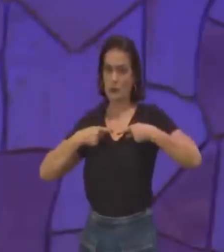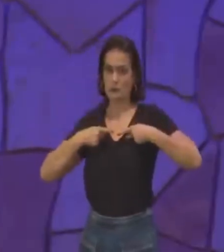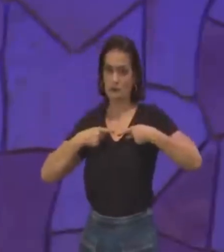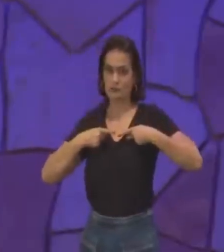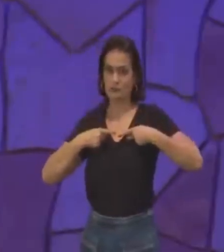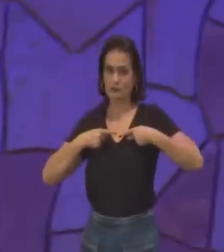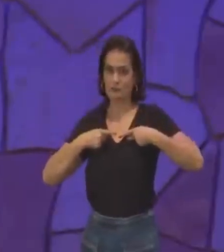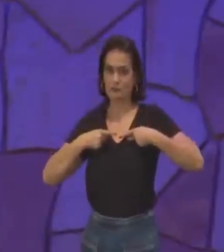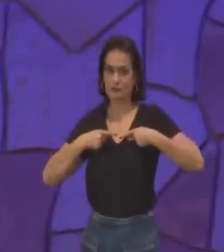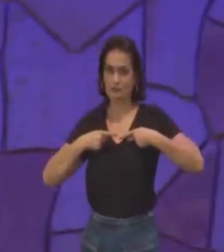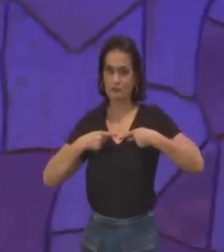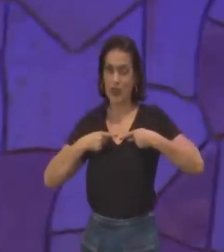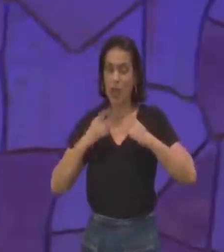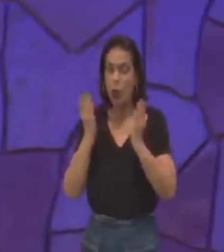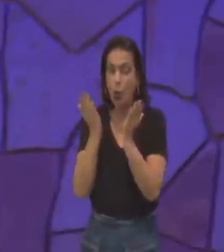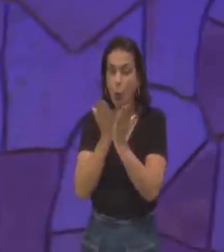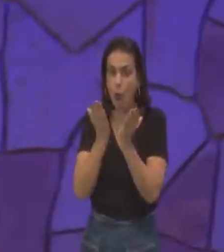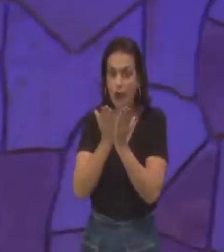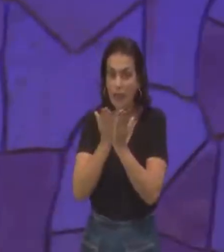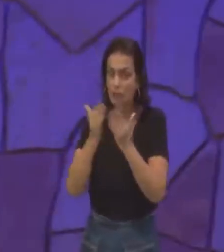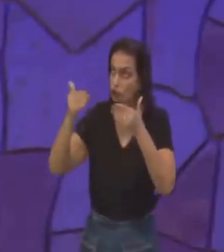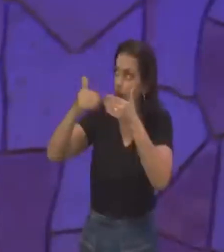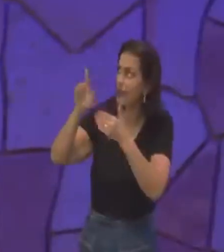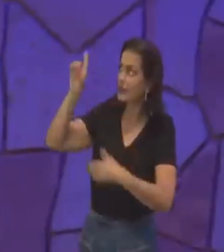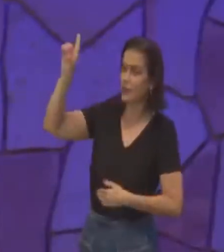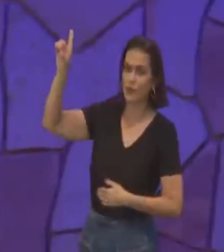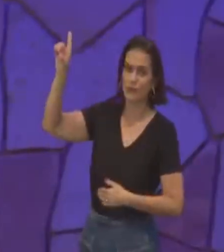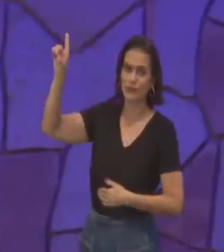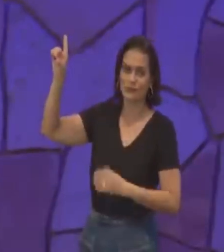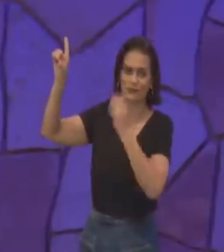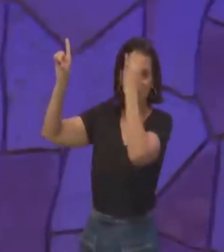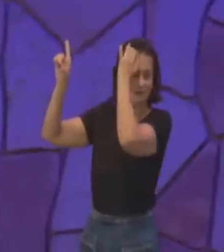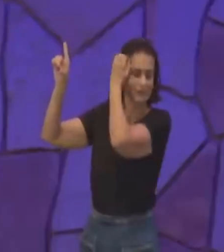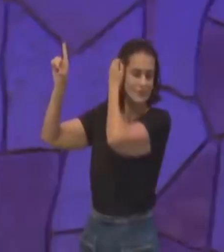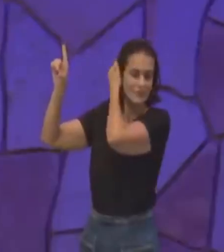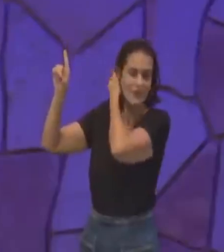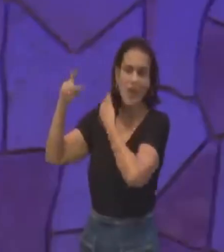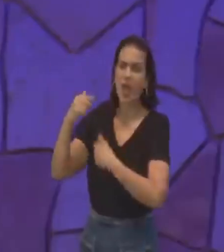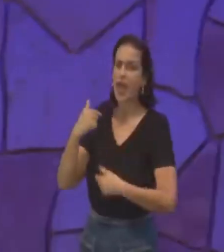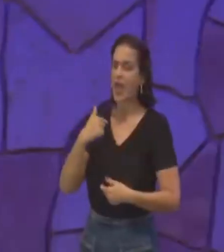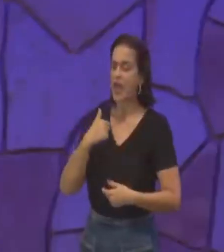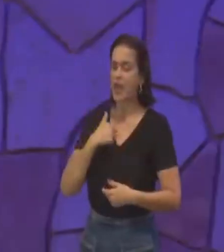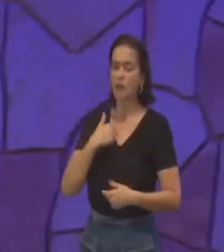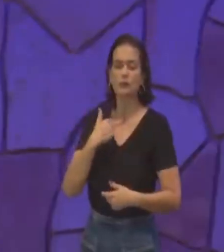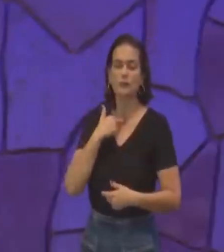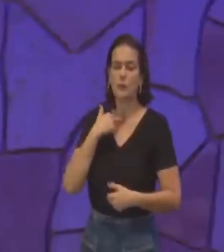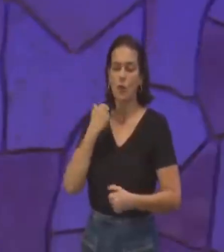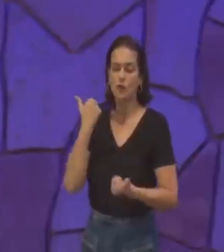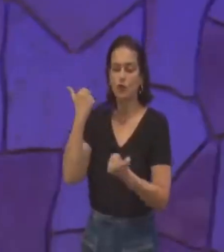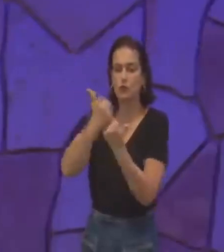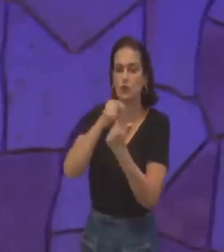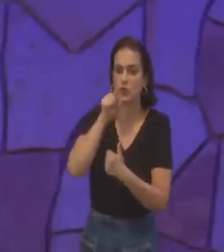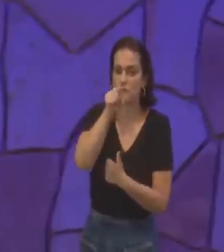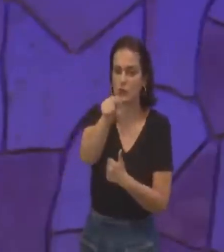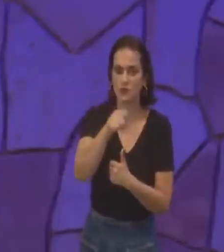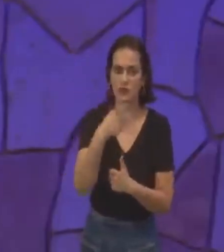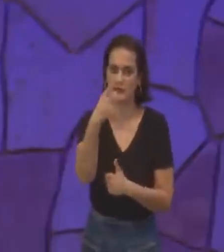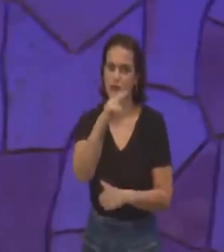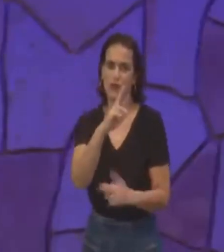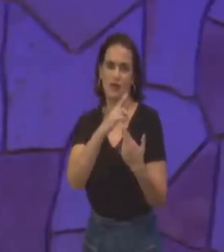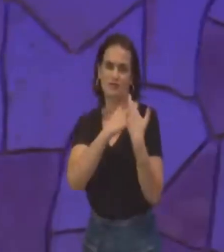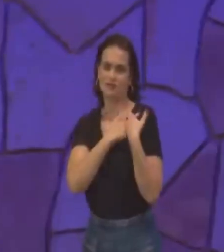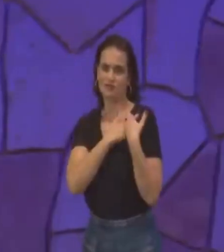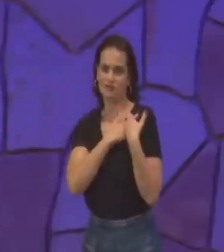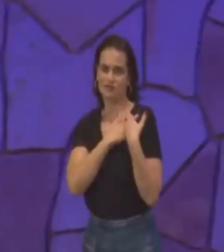universal do crente para com Deus. Todos nós somos responsáveis pelos nossos atos. E